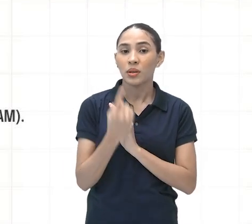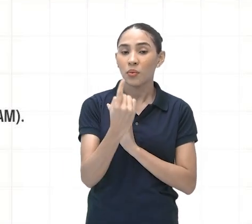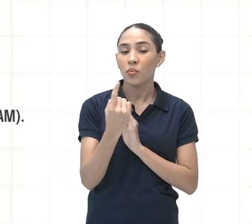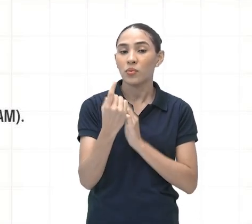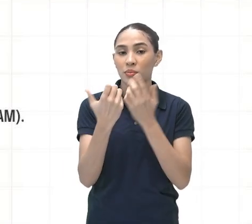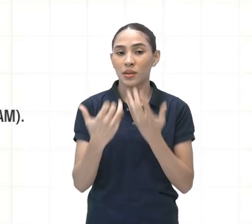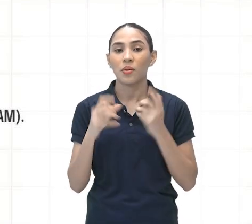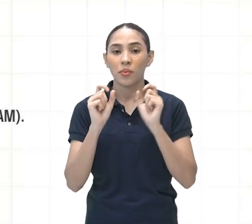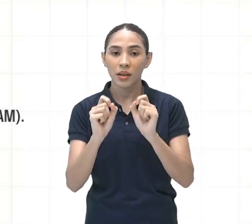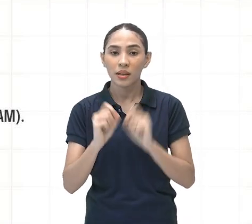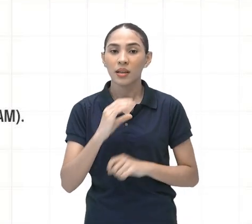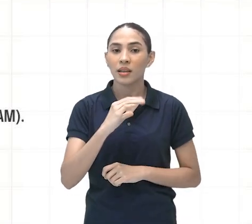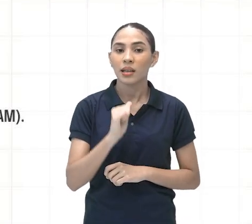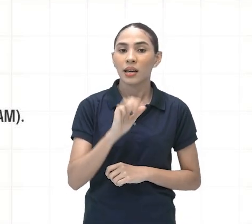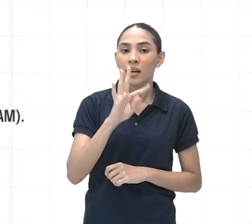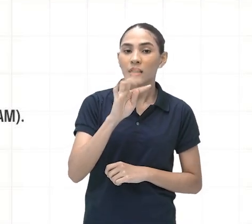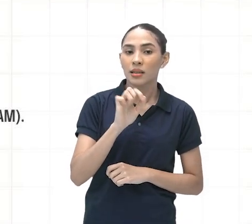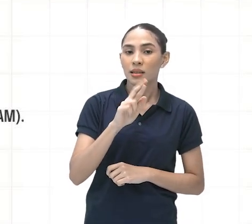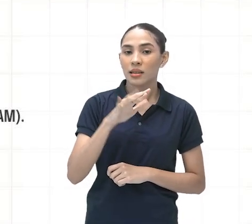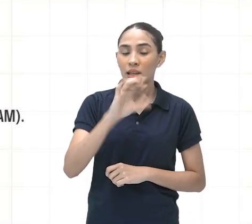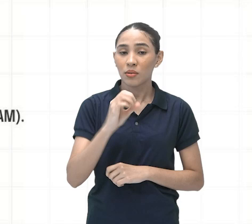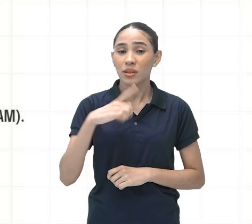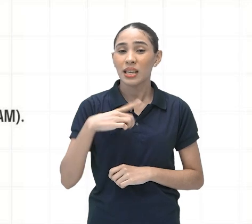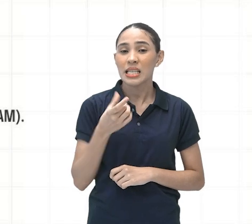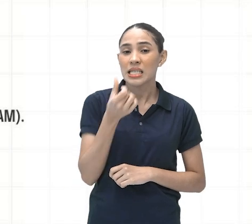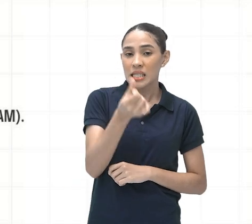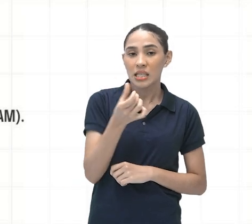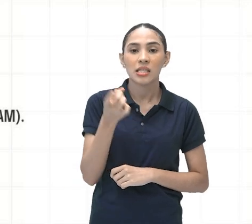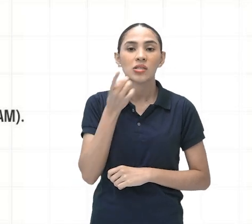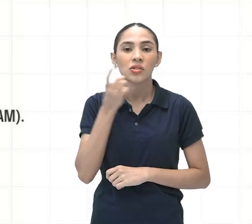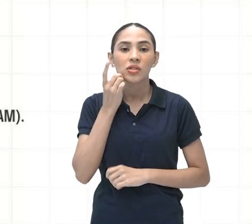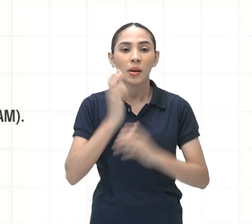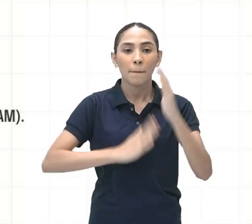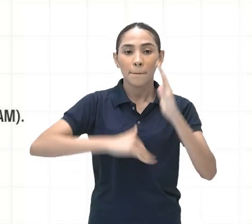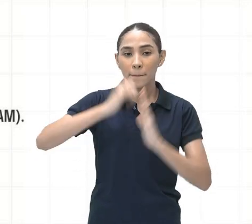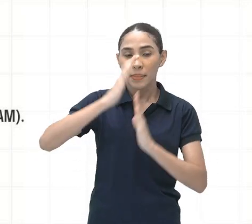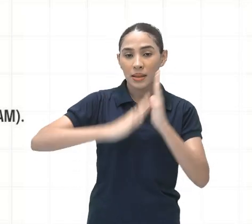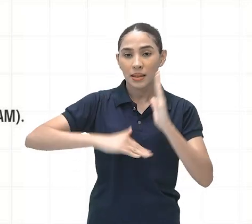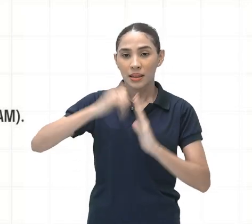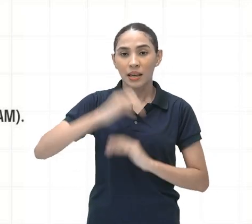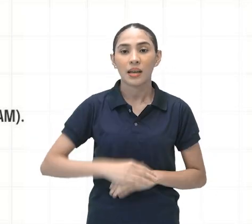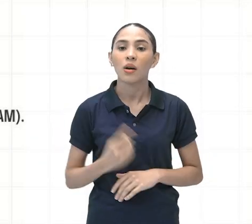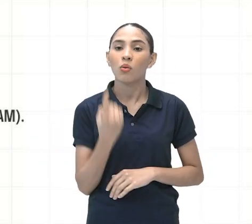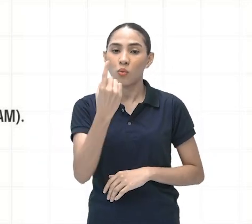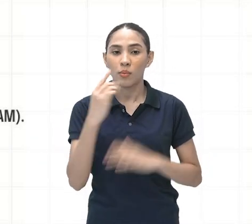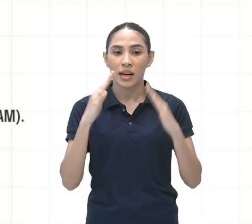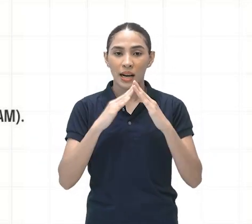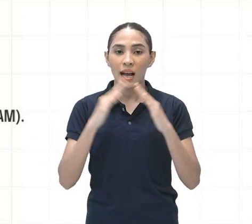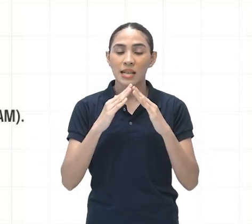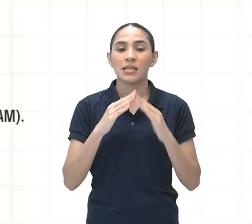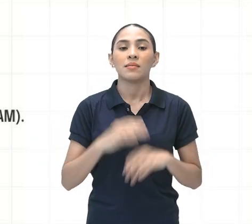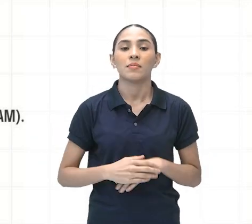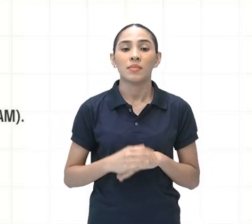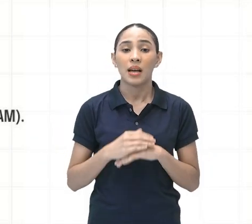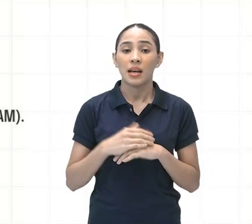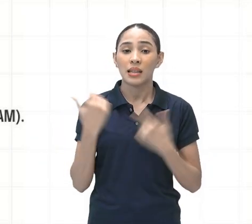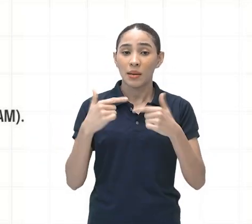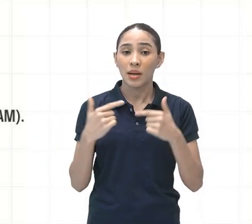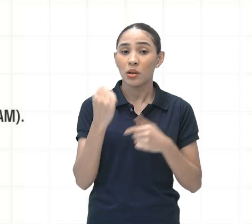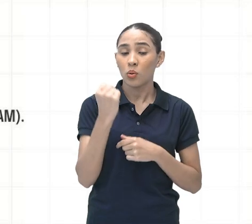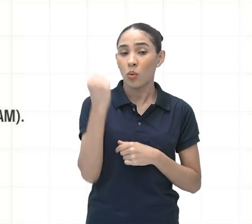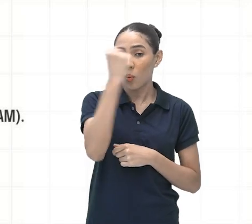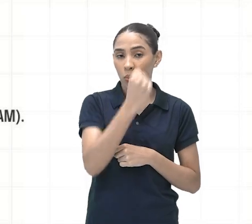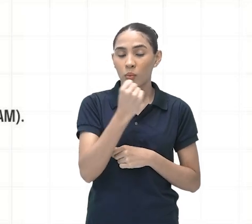diz o seguinte. Catarino leva 6 dias para pintar uma casa trabalhando 8 horas por